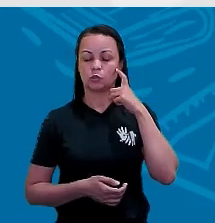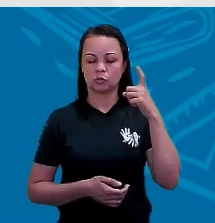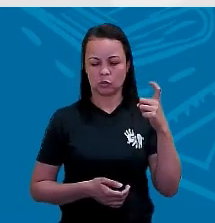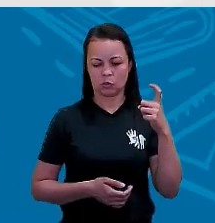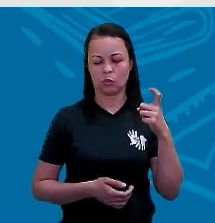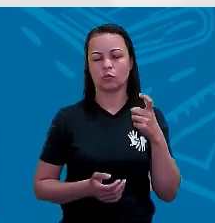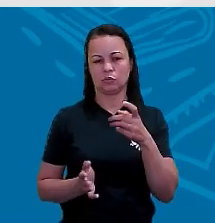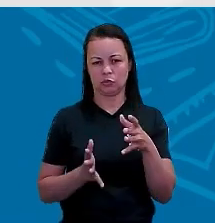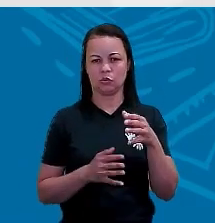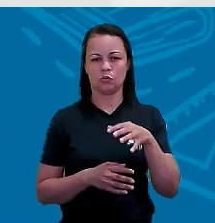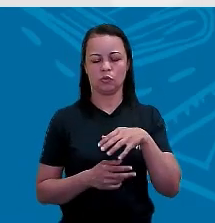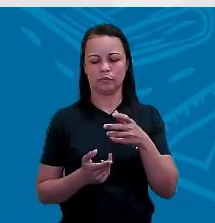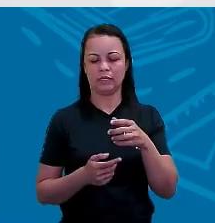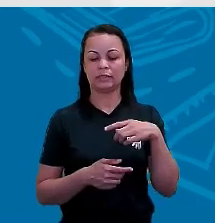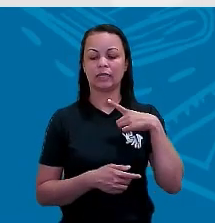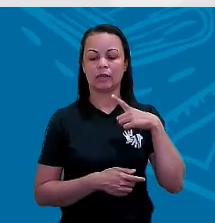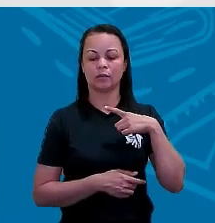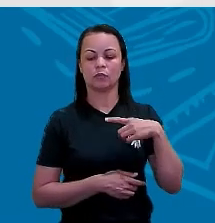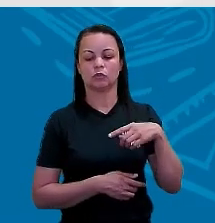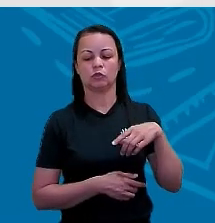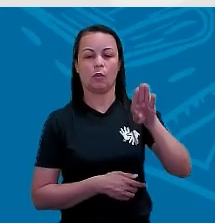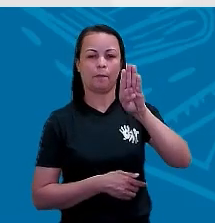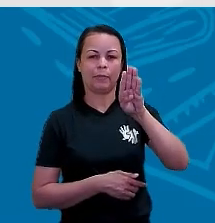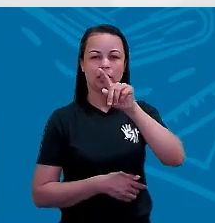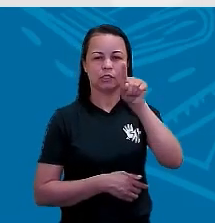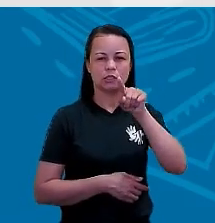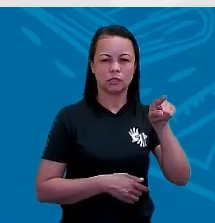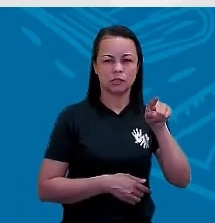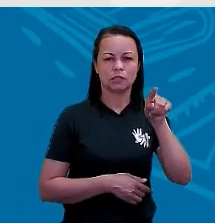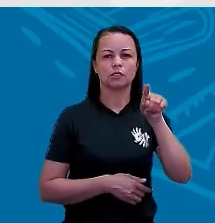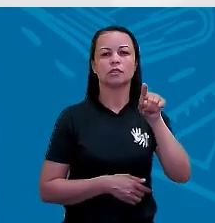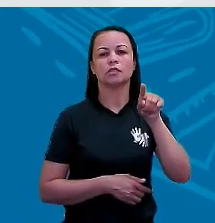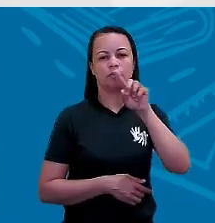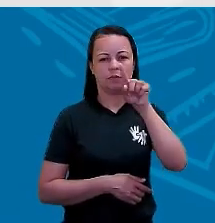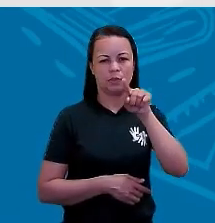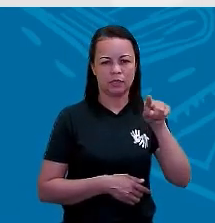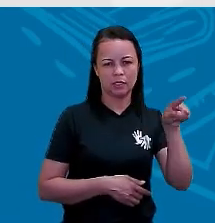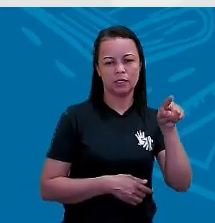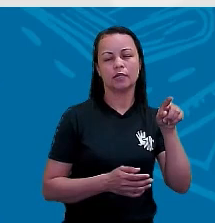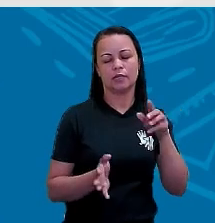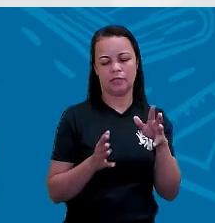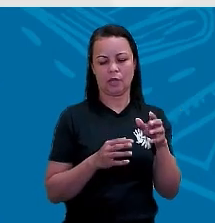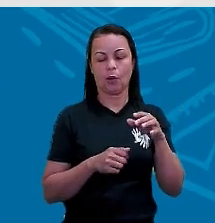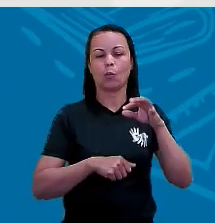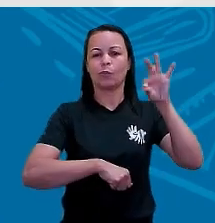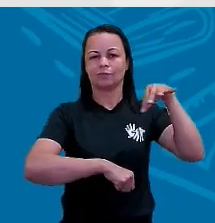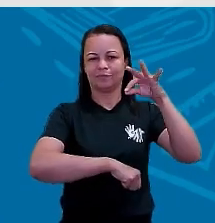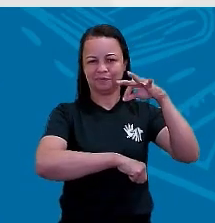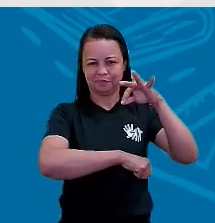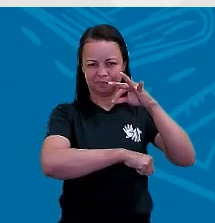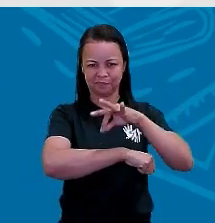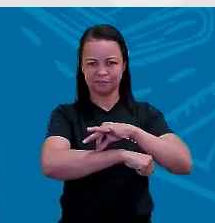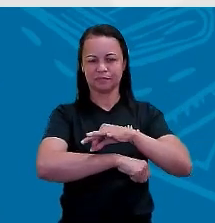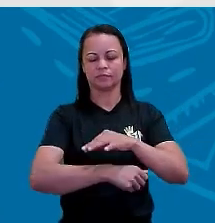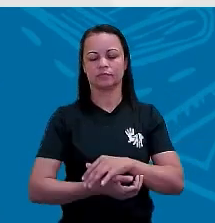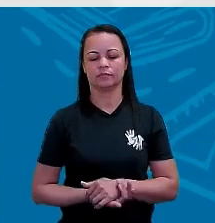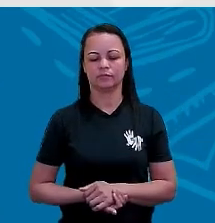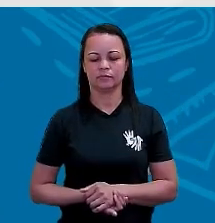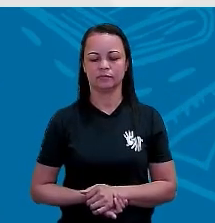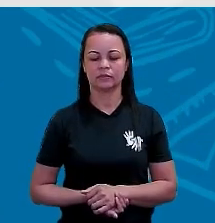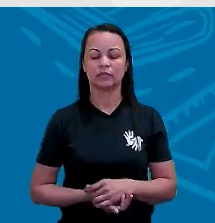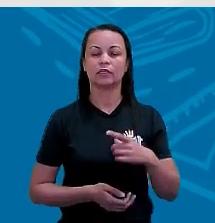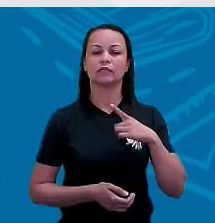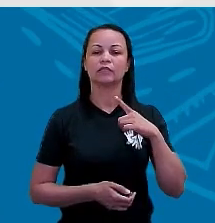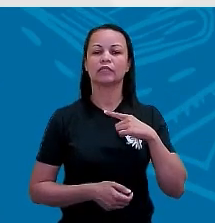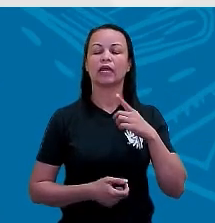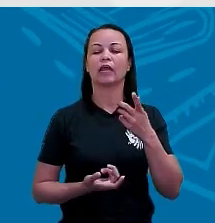au, au e o bzz. Esse bzz é o som da abelha. Temos também,